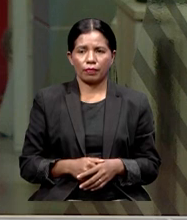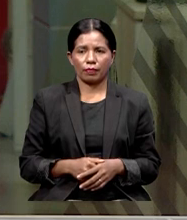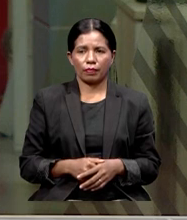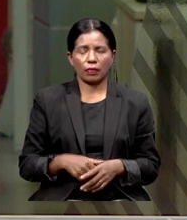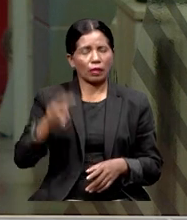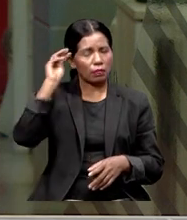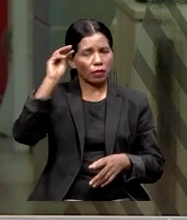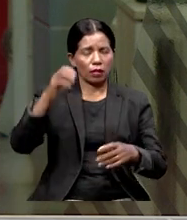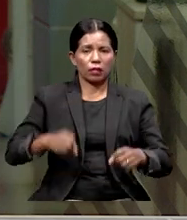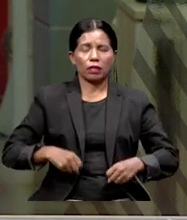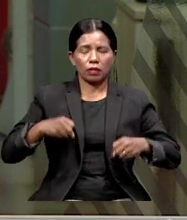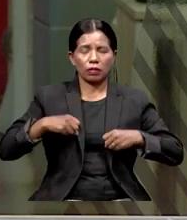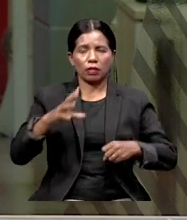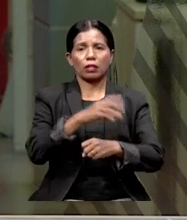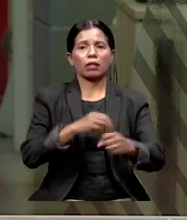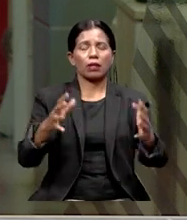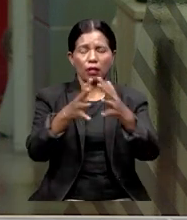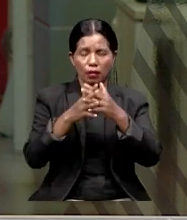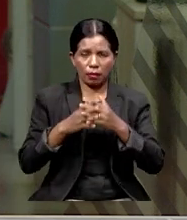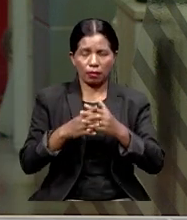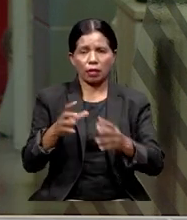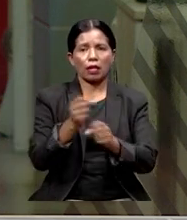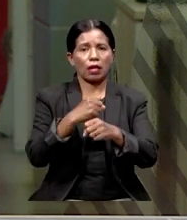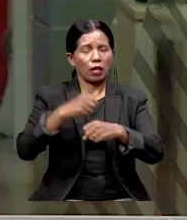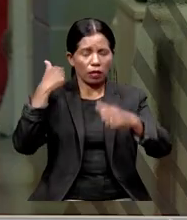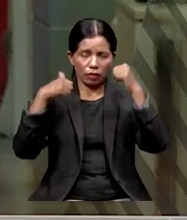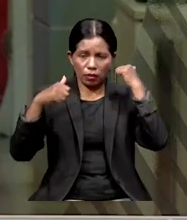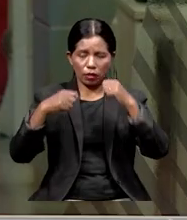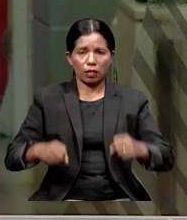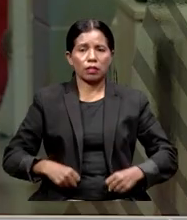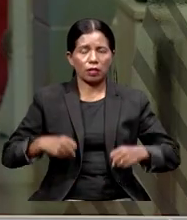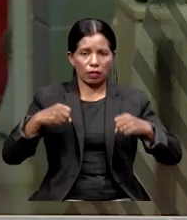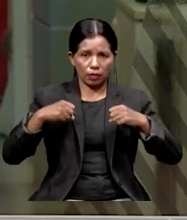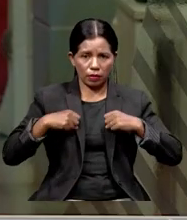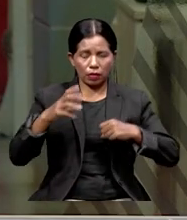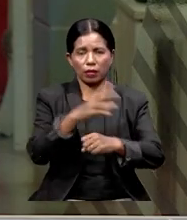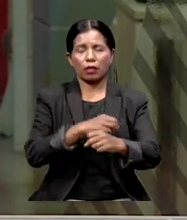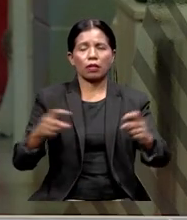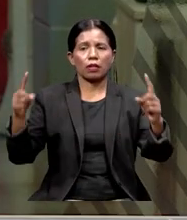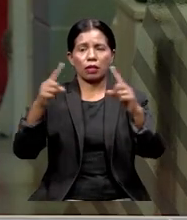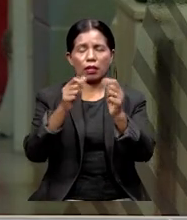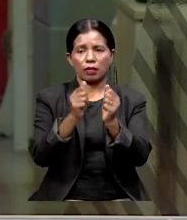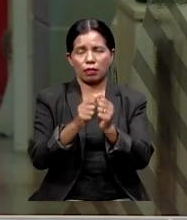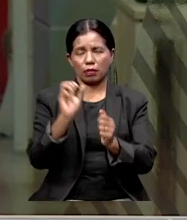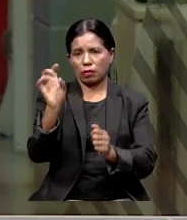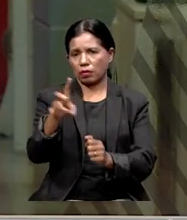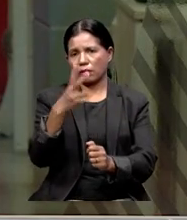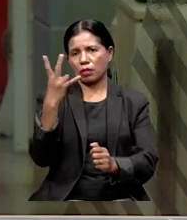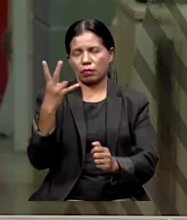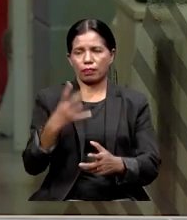Ministério de Saúde e embaixada Estados Unidos América lança atividade para sistema de saúde integrado e investimento tokon sanulo recinhito.